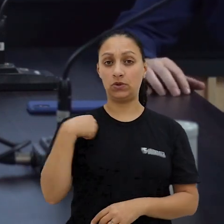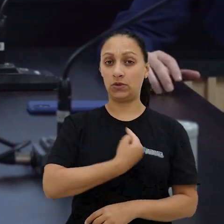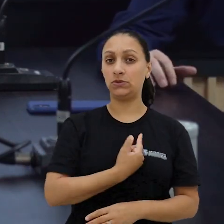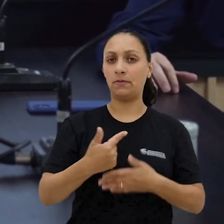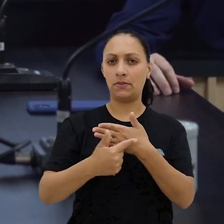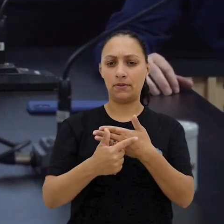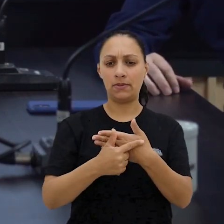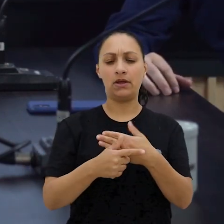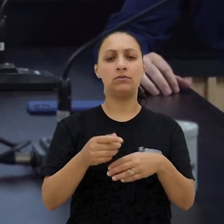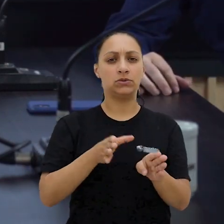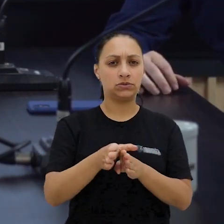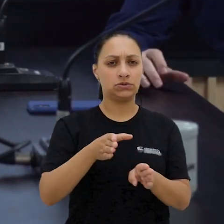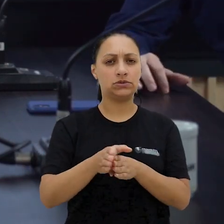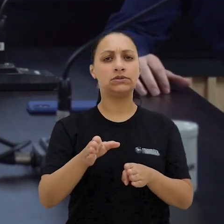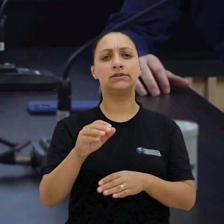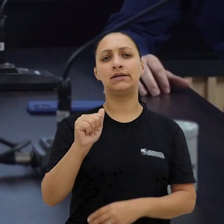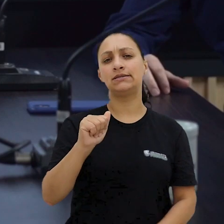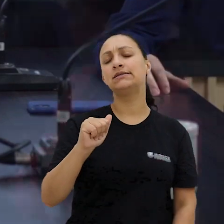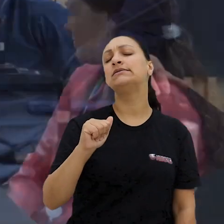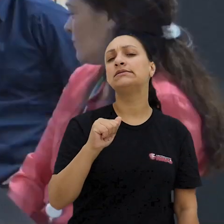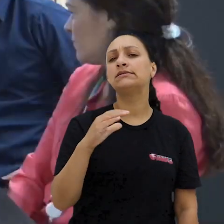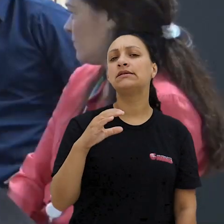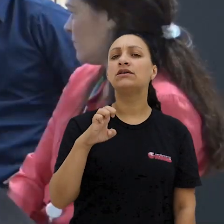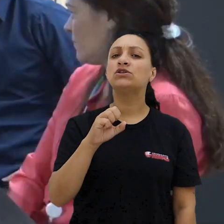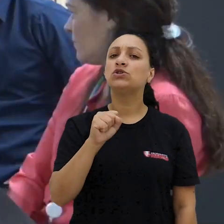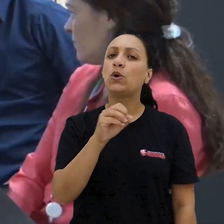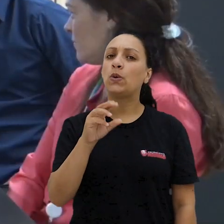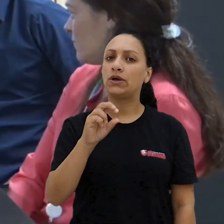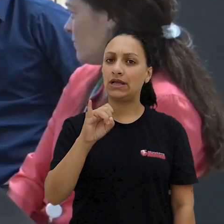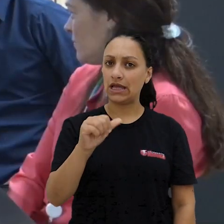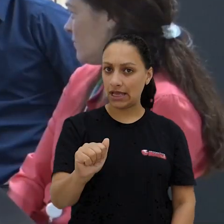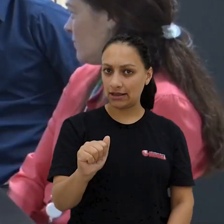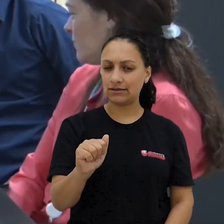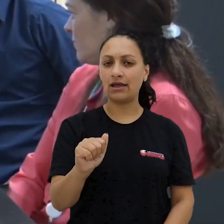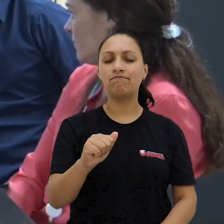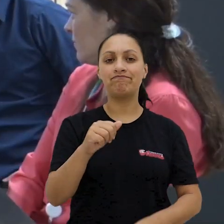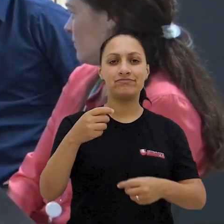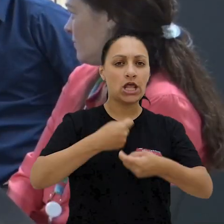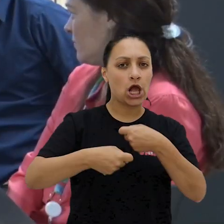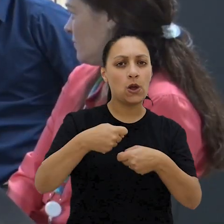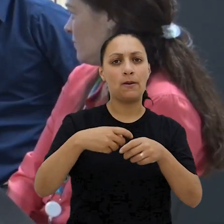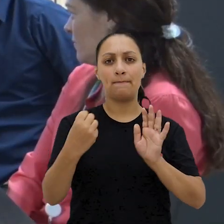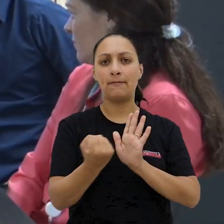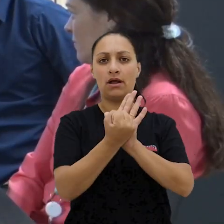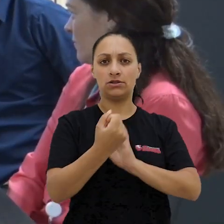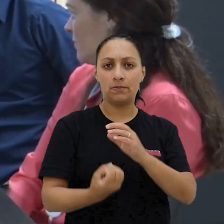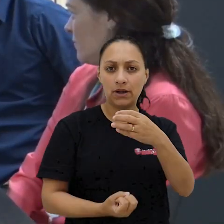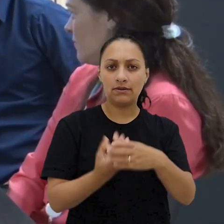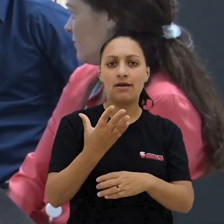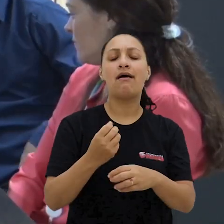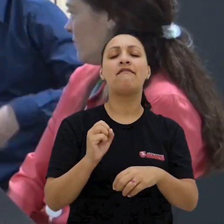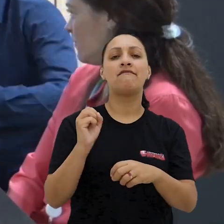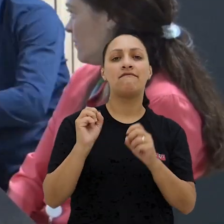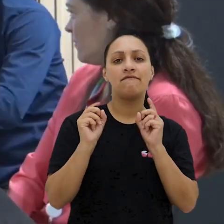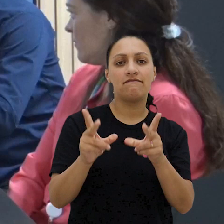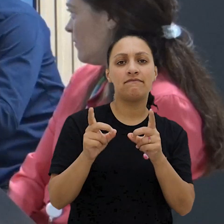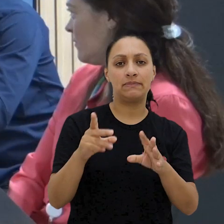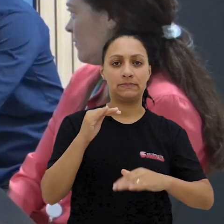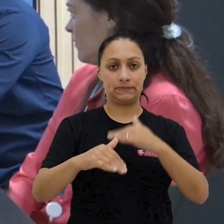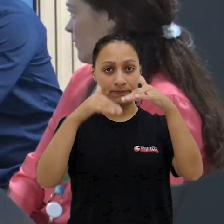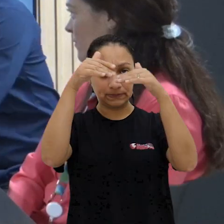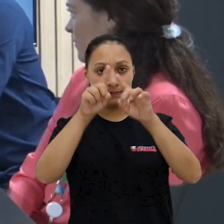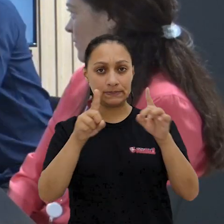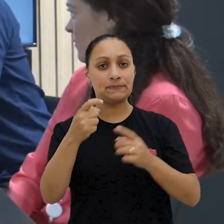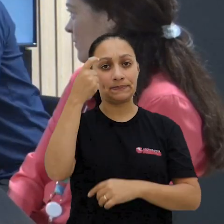solução. Somos uma consultoria e uma assessoria 360 de negócios, de marca, para gerar venda e crescimento,